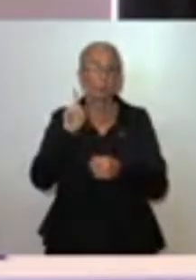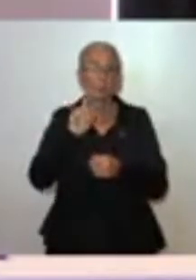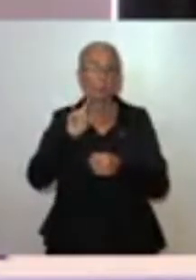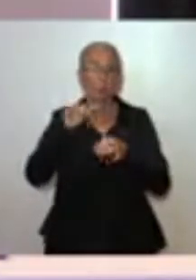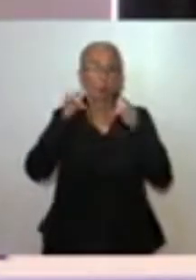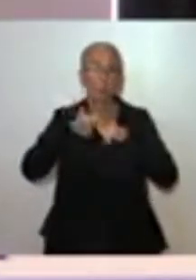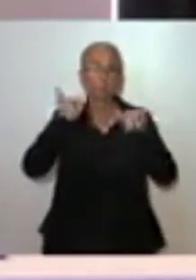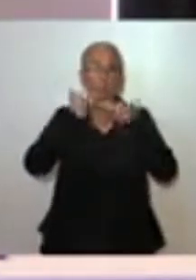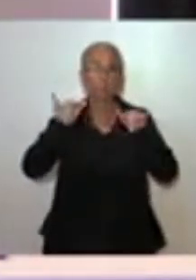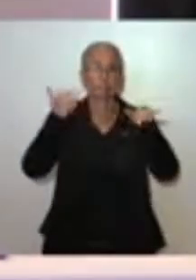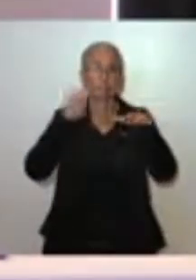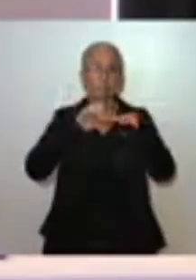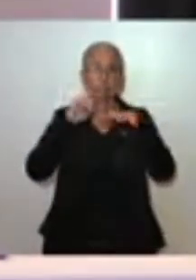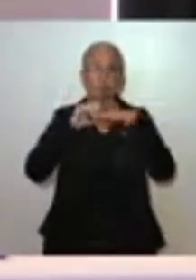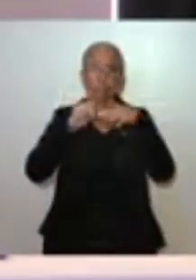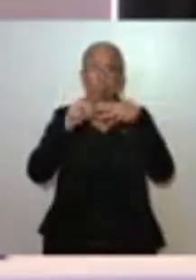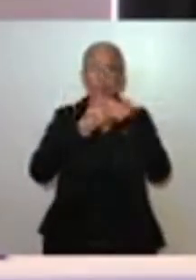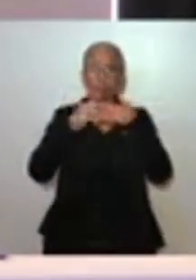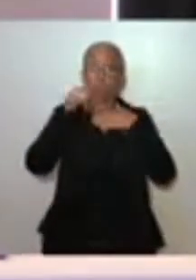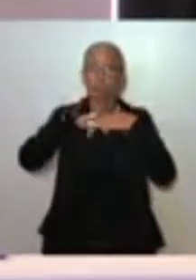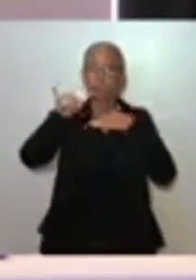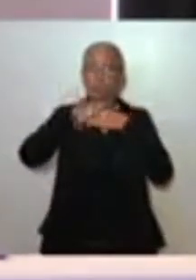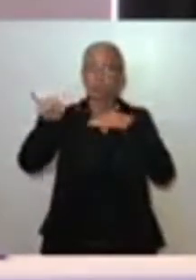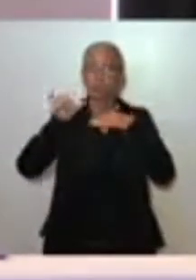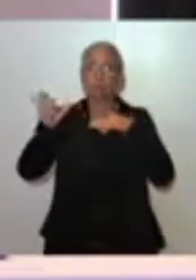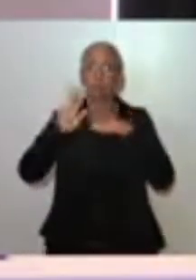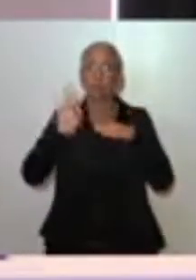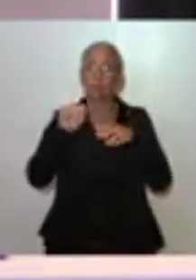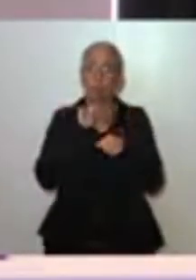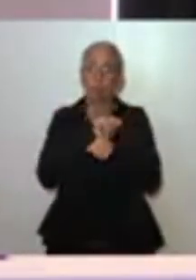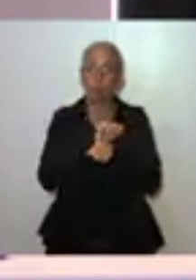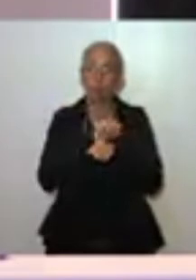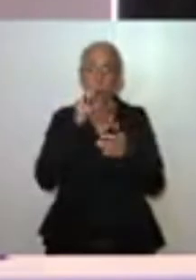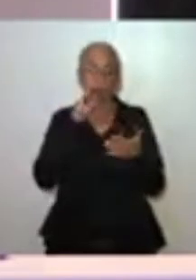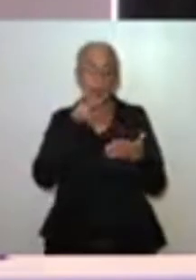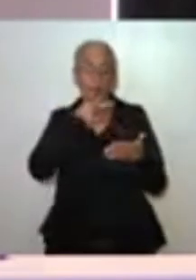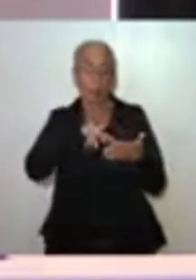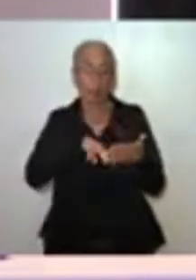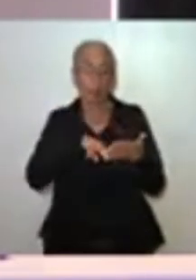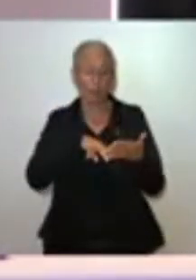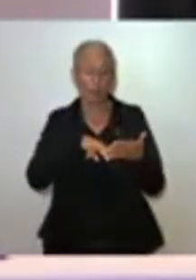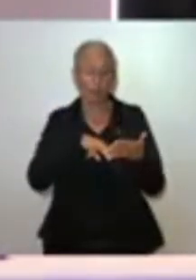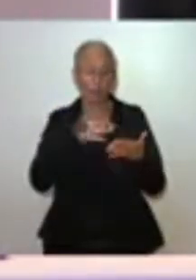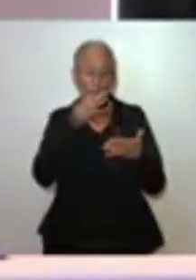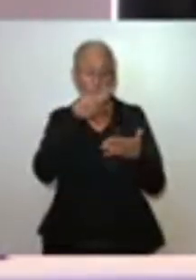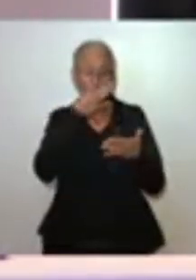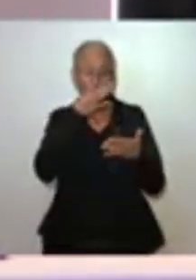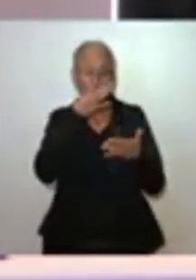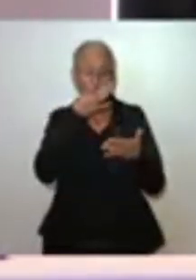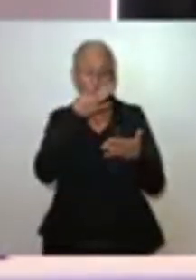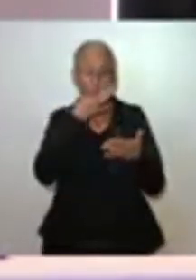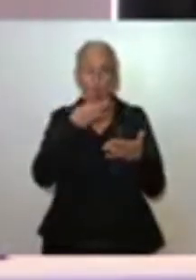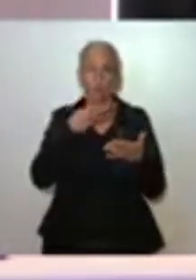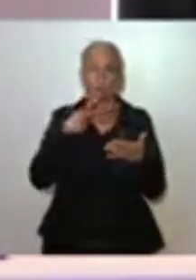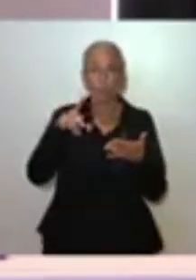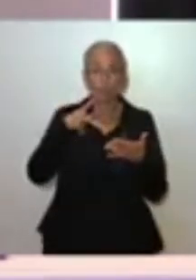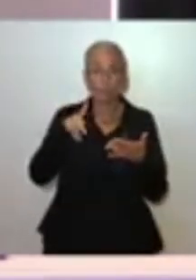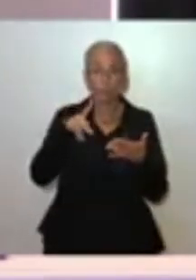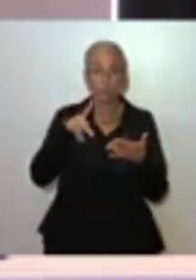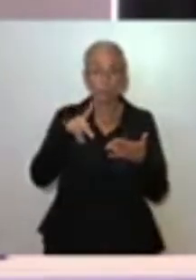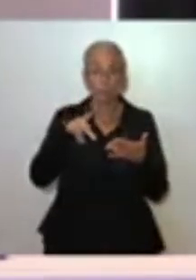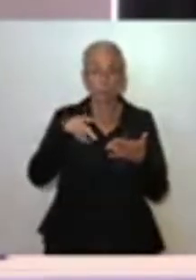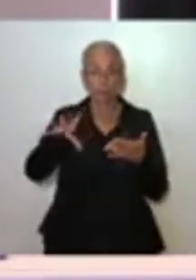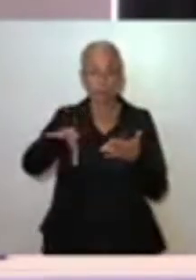as fake News é ter uma postura crítica em relação à aquilo que recebe